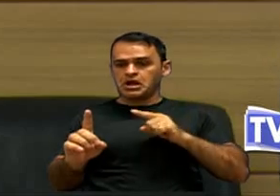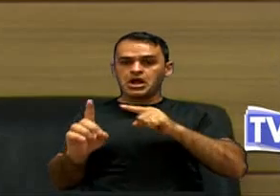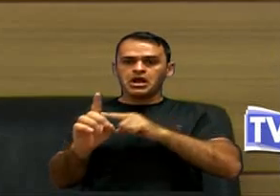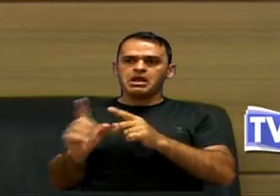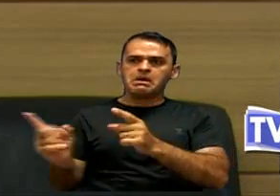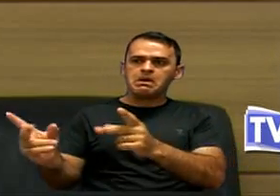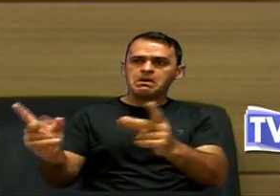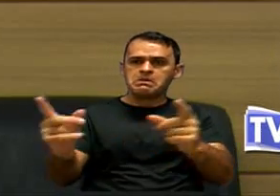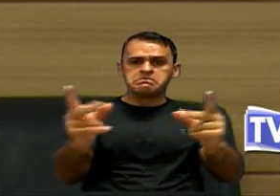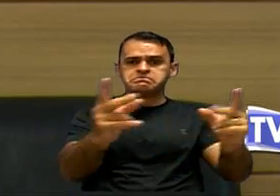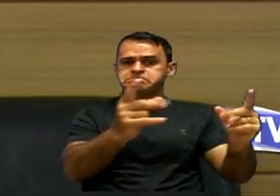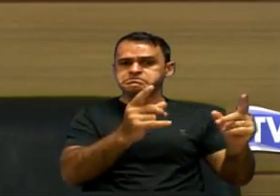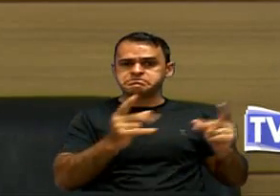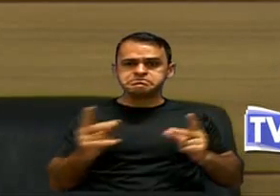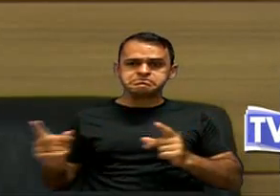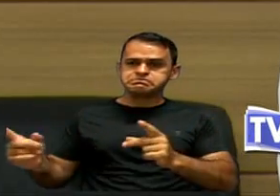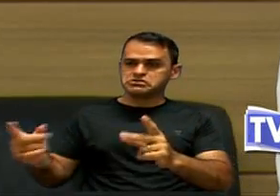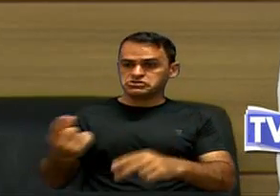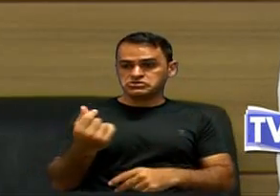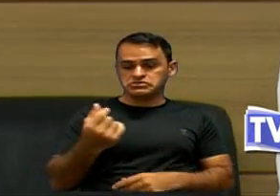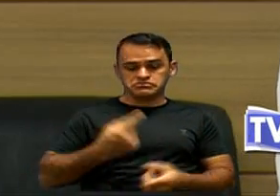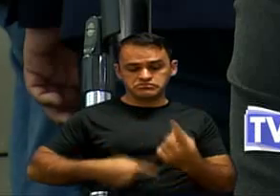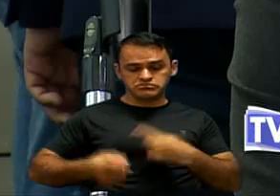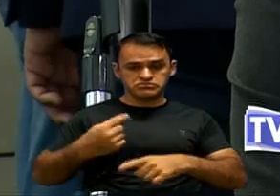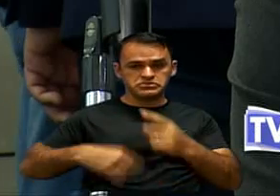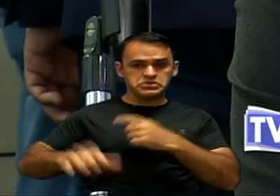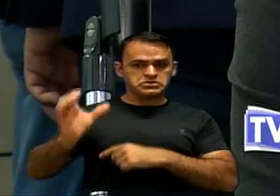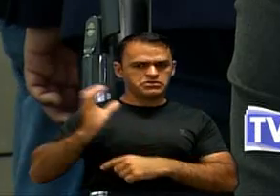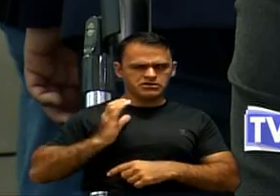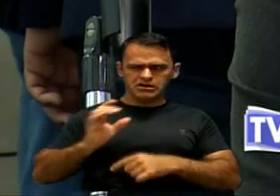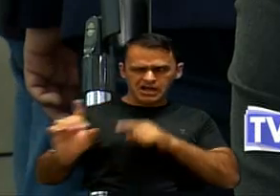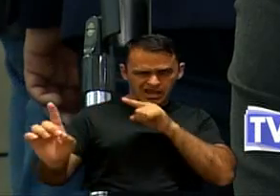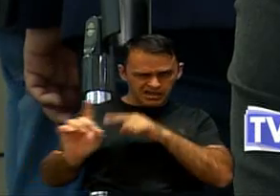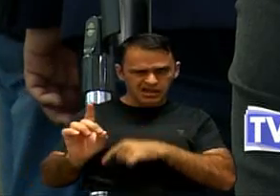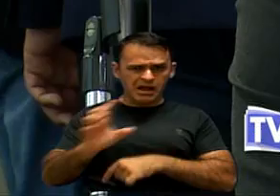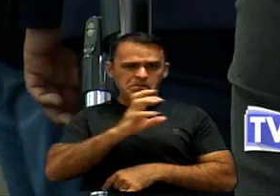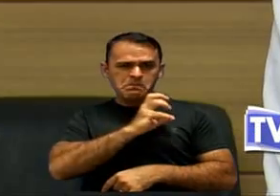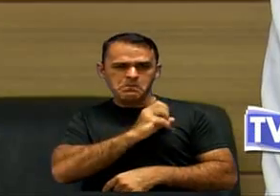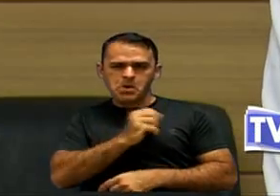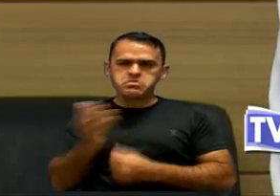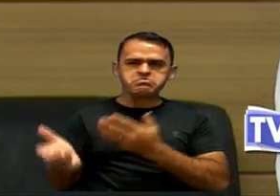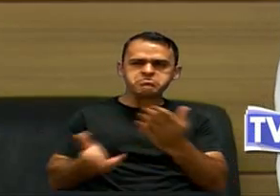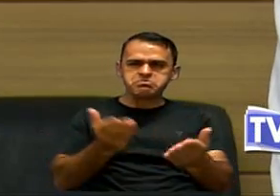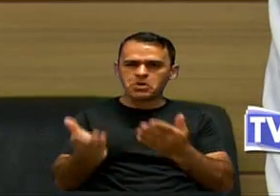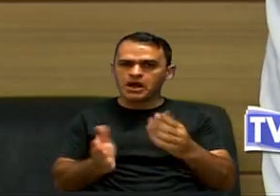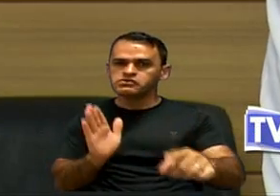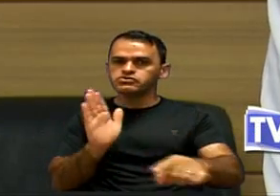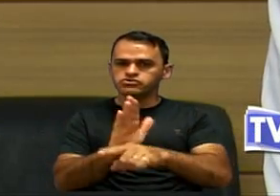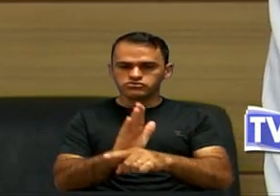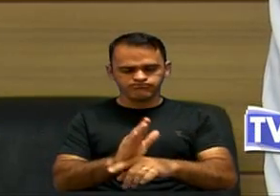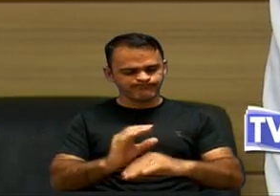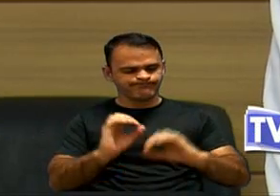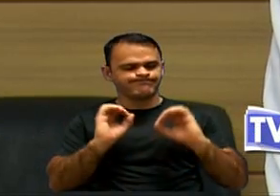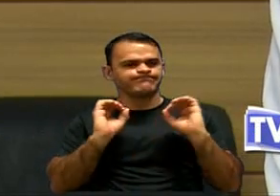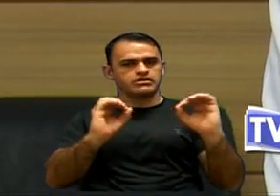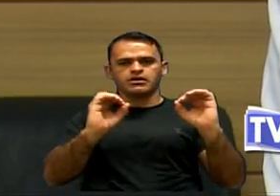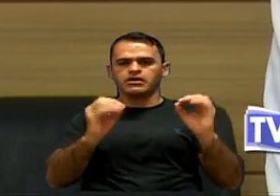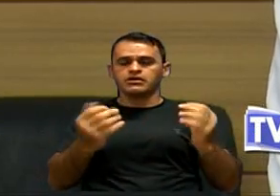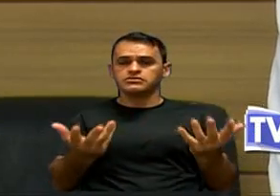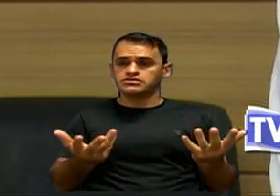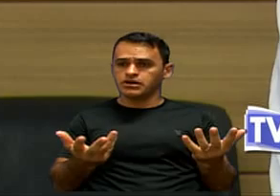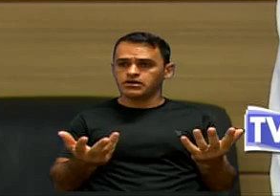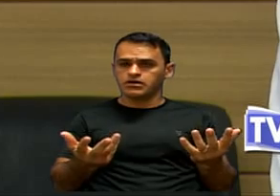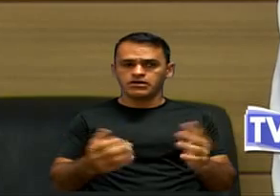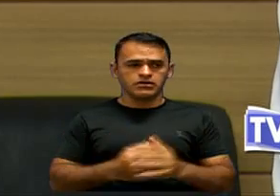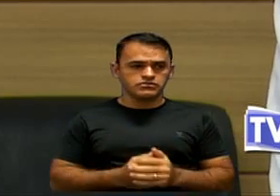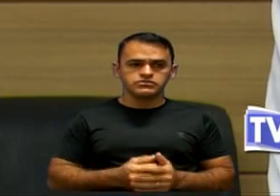prego no sabão na cidade para ajudar. É isso, doutora Yara Lula, que nós temos que ver.